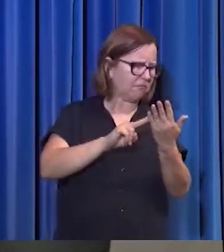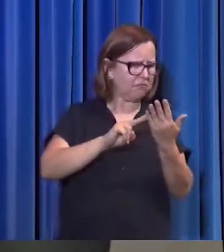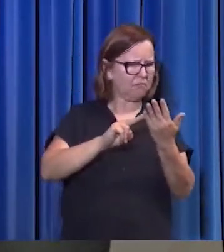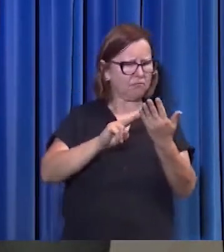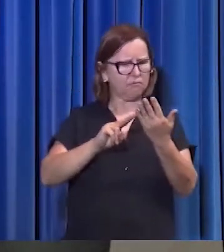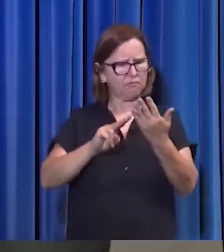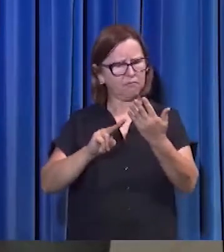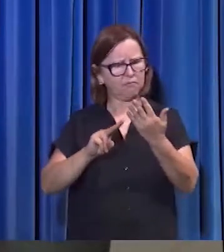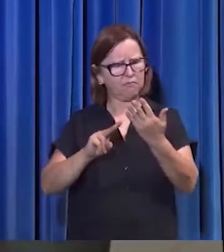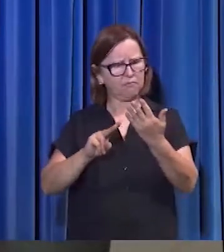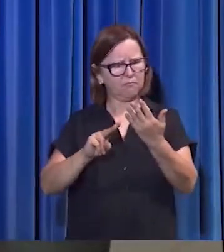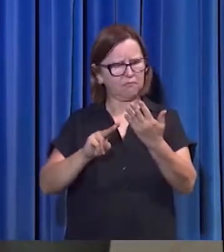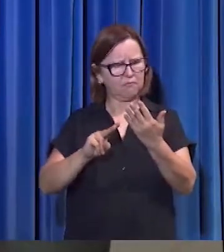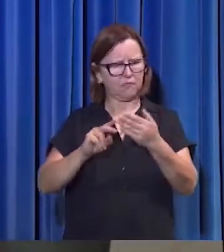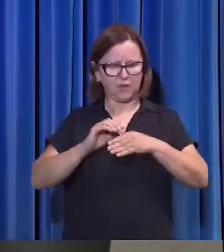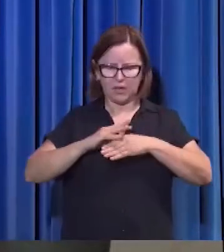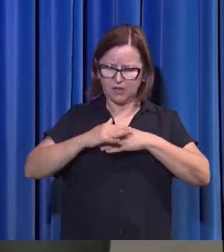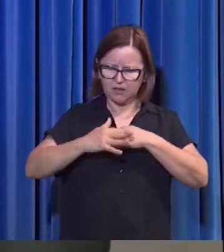da cachoeira,